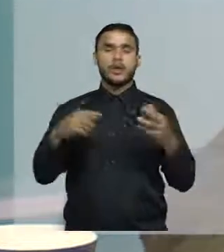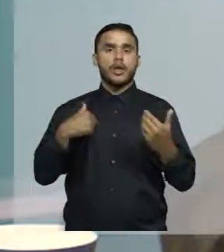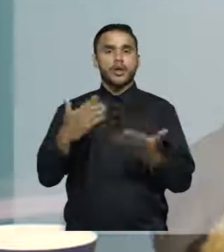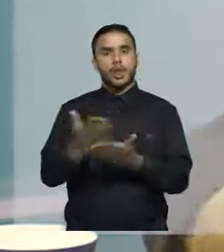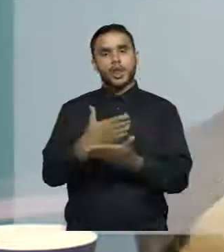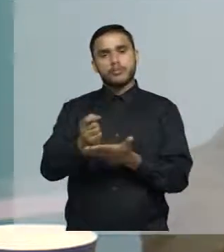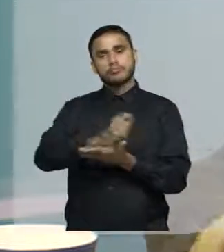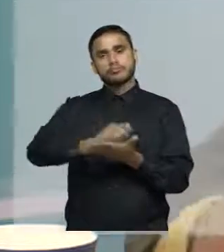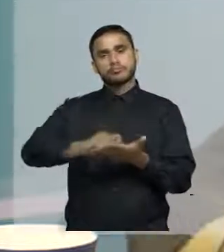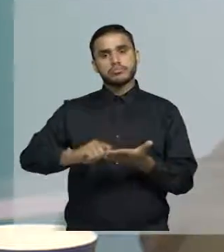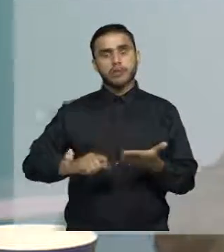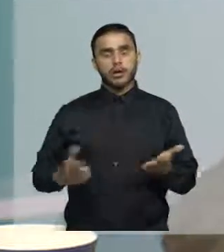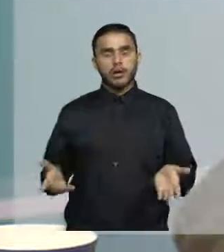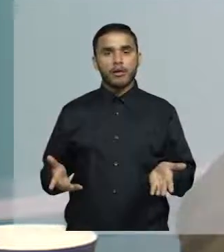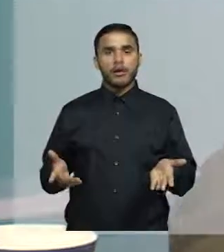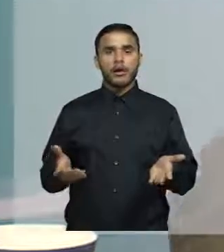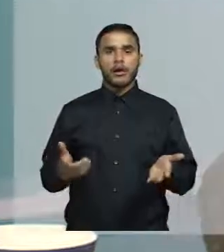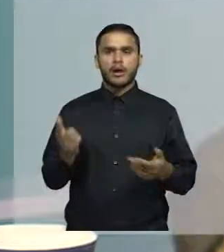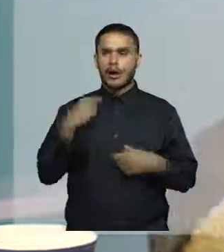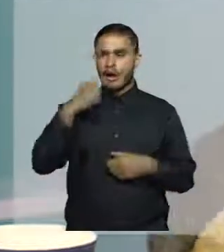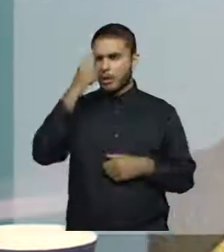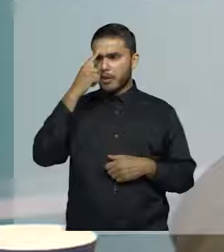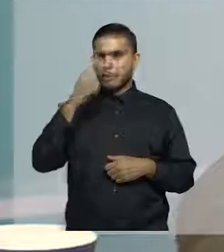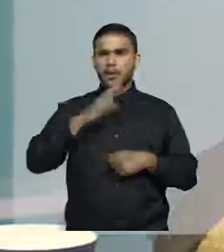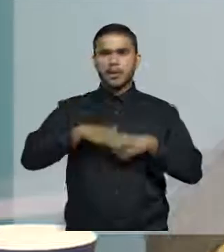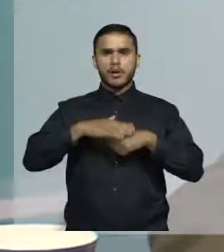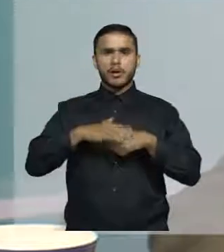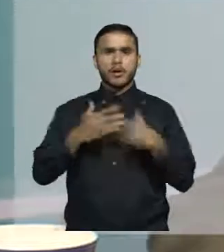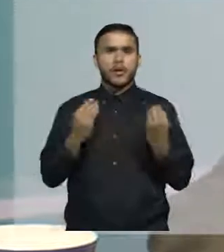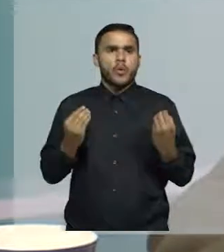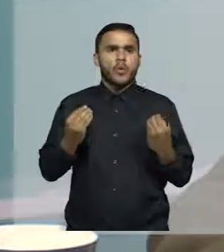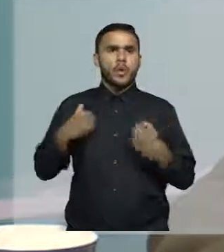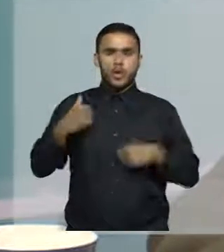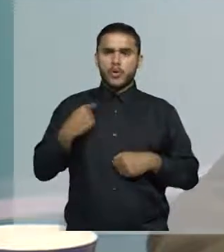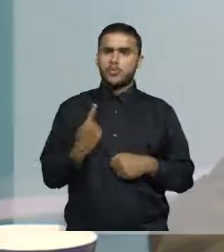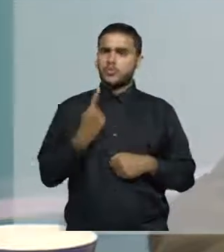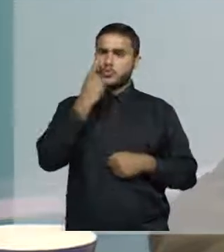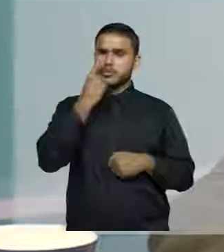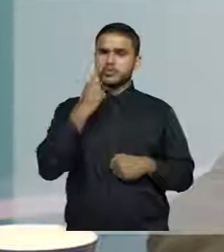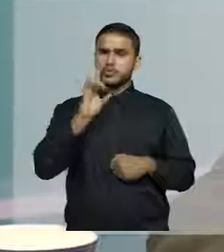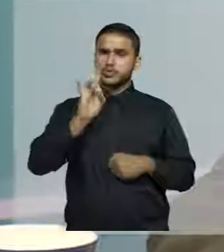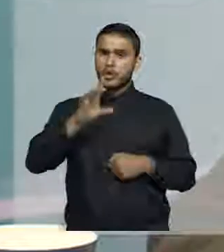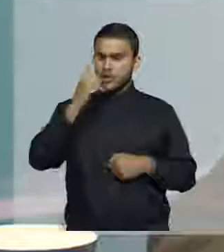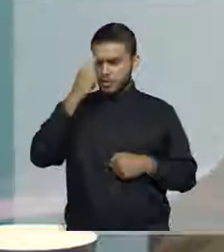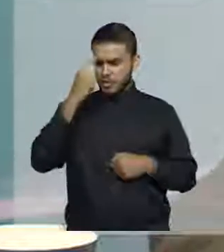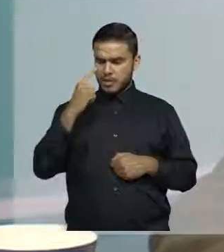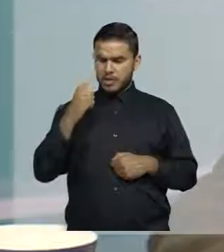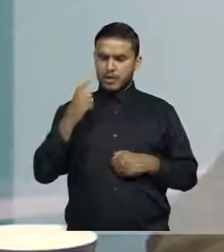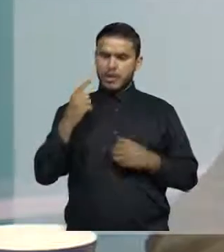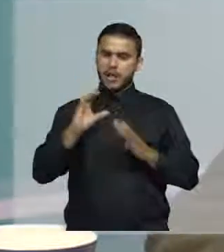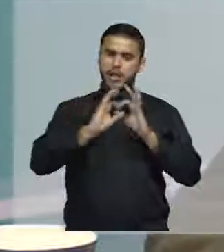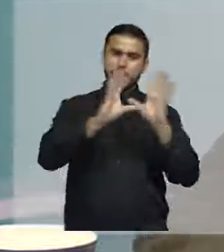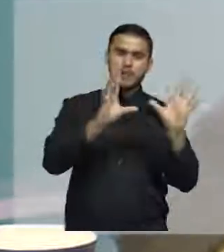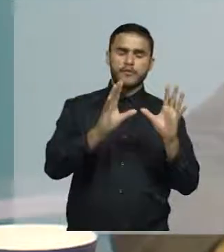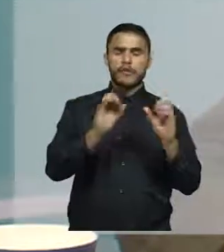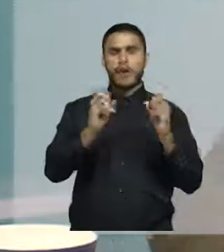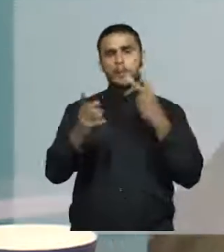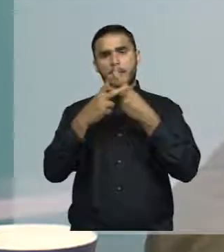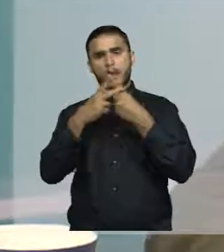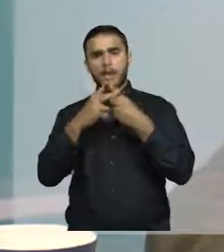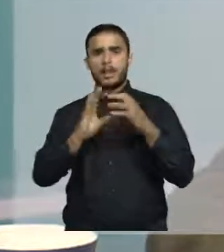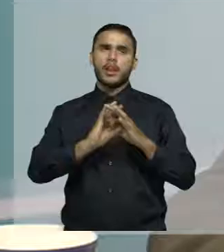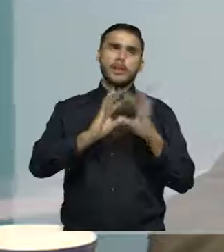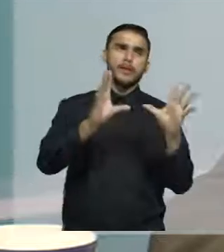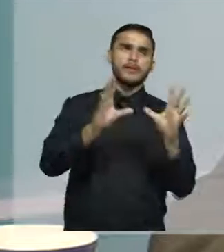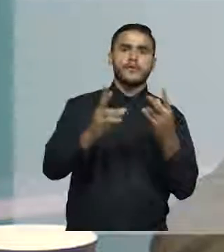livros. Então esse indivíduo entendeu que ele não pode viver predando, como um predador da sociedade. Mas você bota um cara para dentro e bota para fora, com a